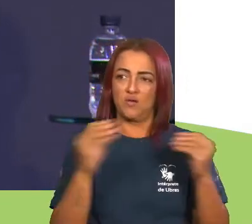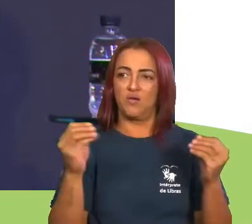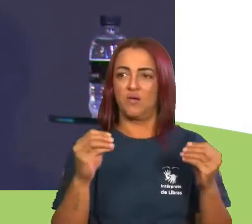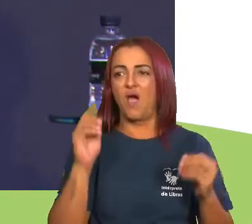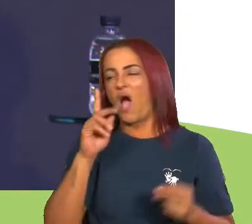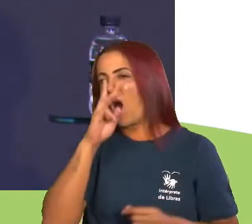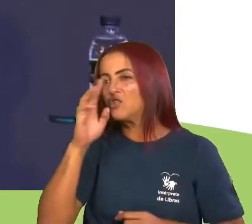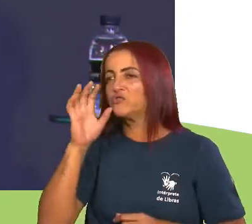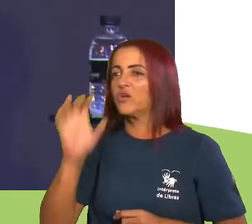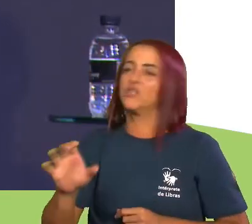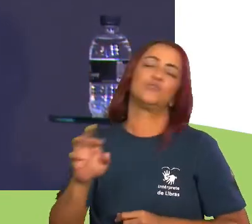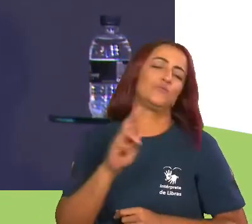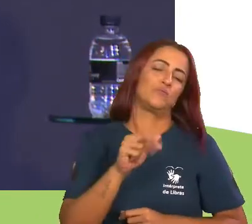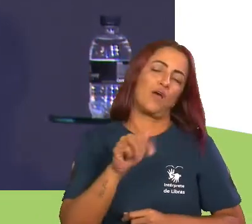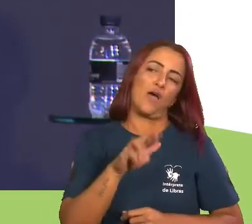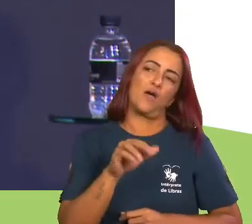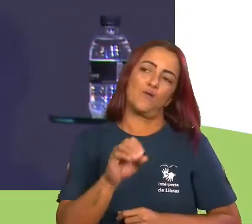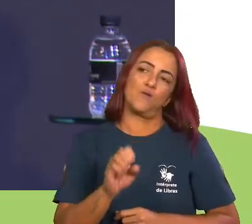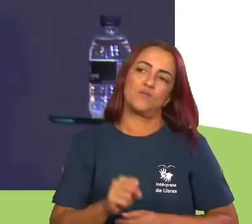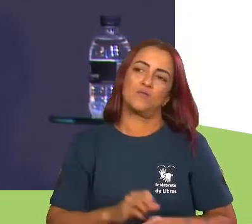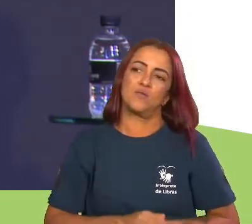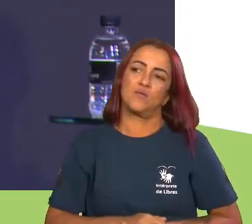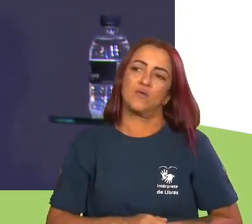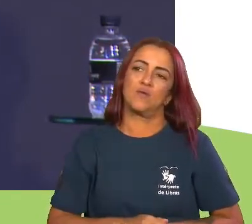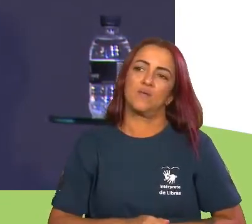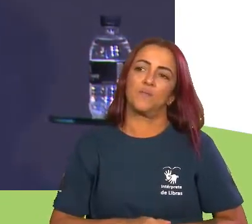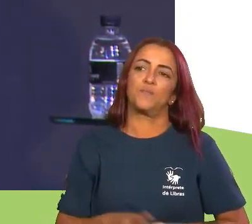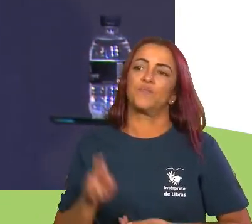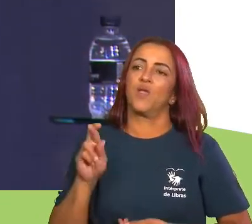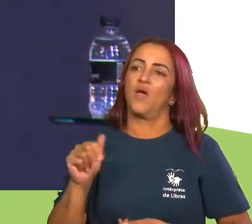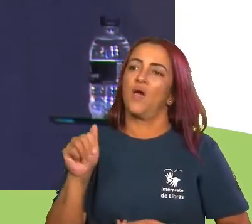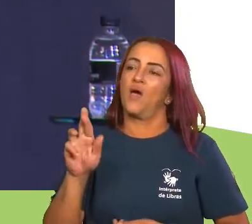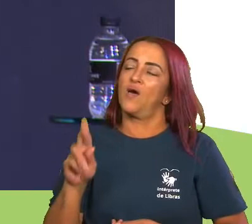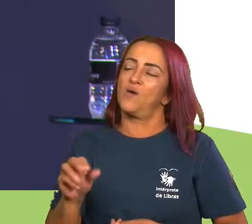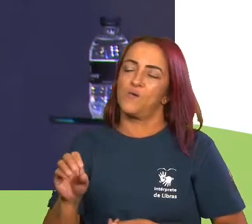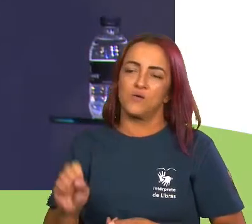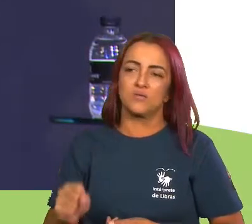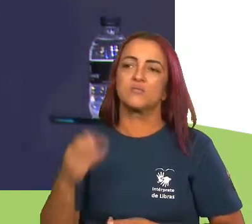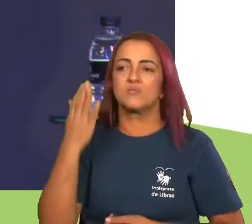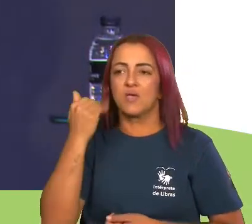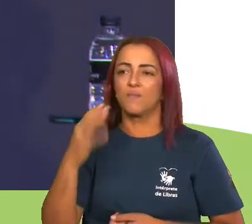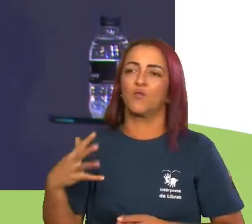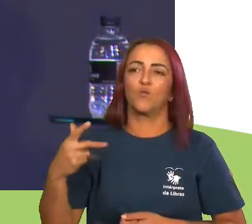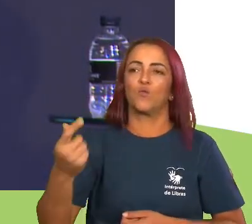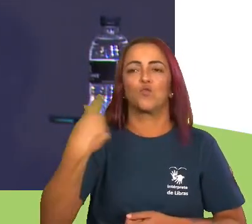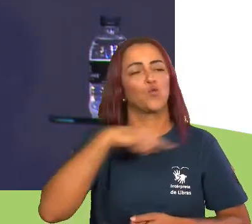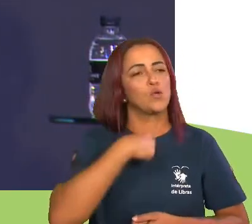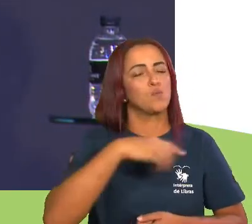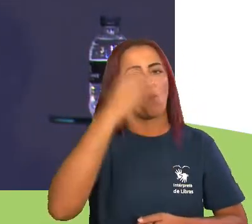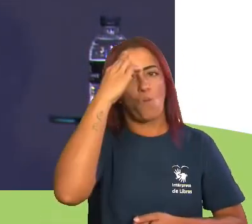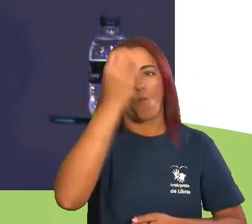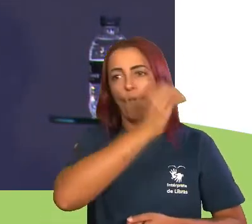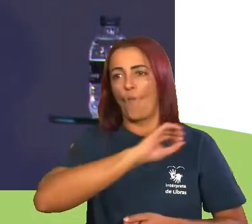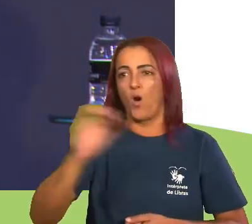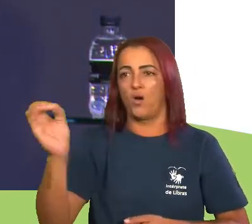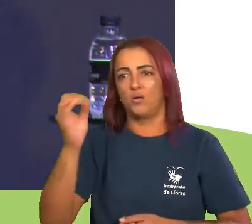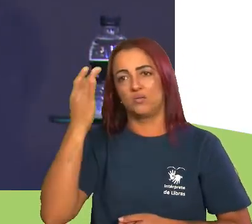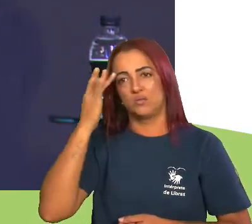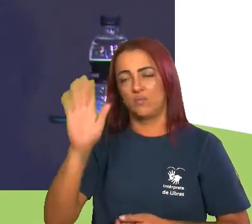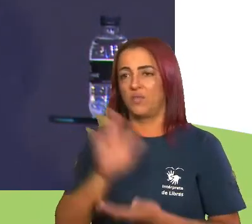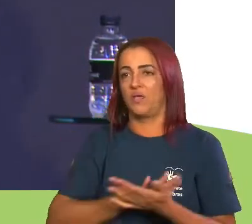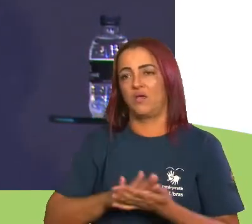isso que eu acho dos raros. Acho que os raros sabem tudo, acho que a gente não sabe nada,